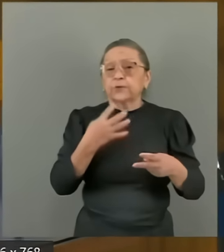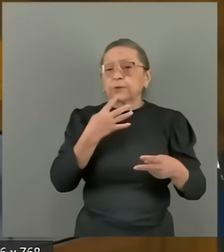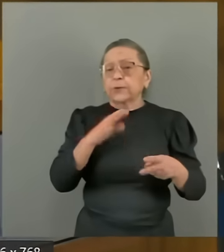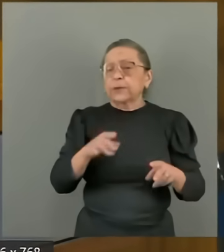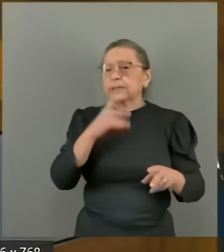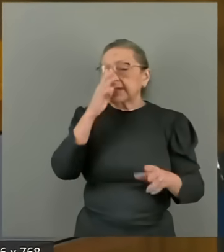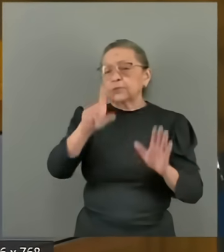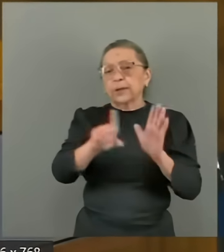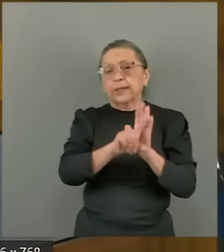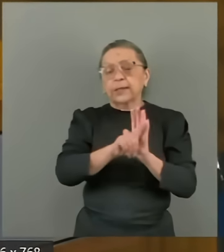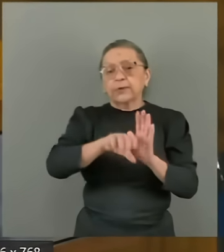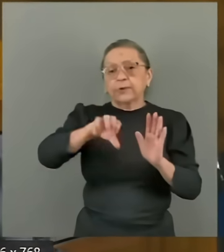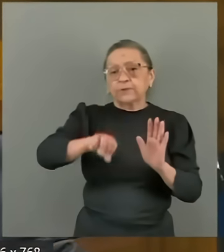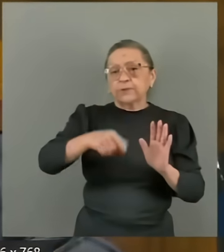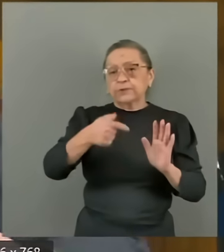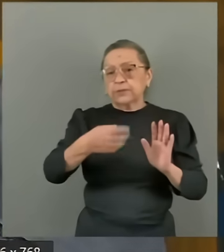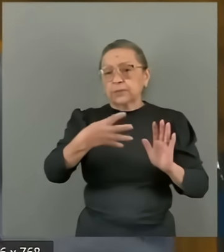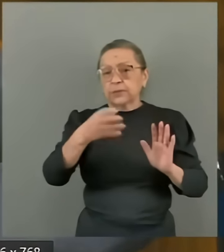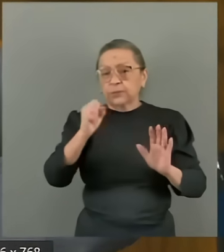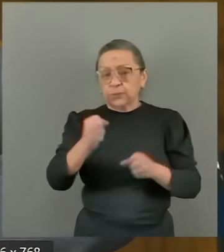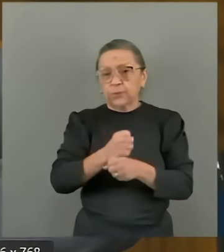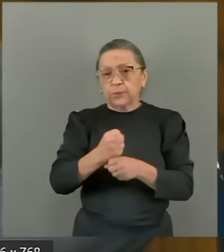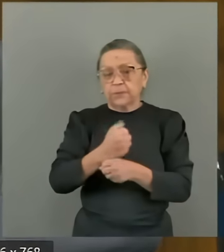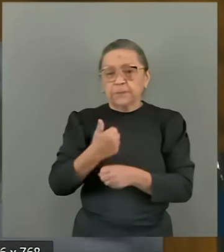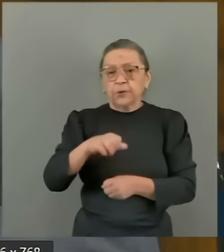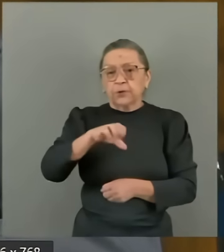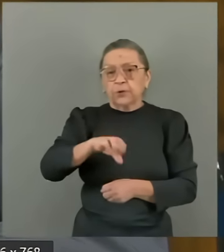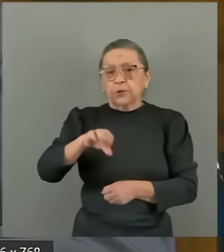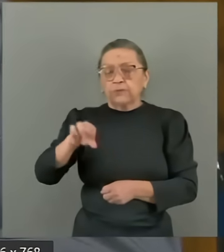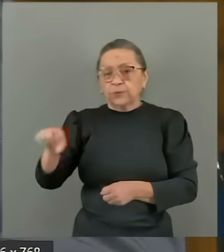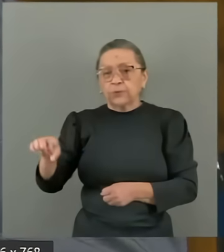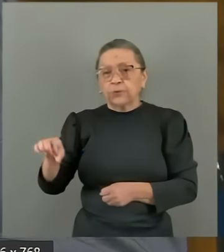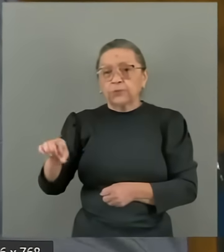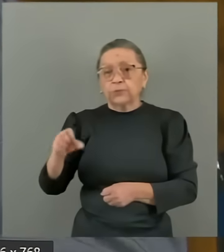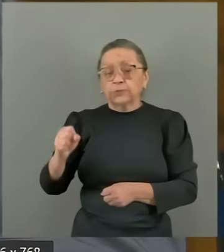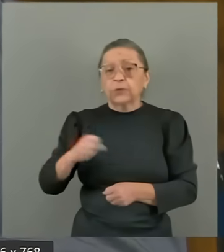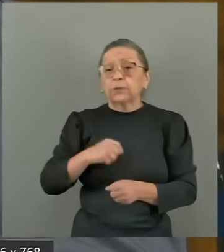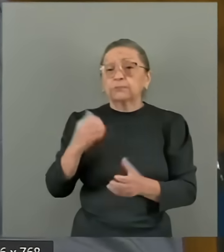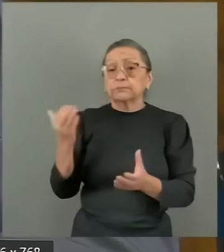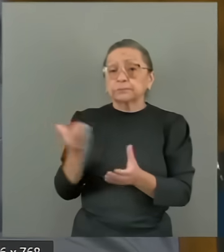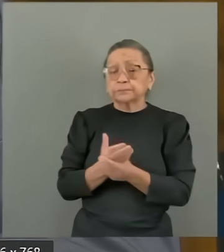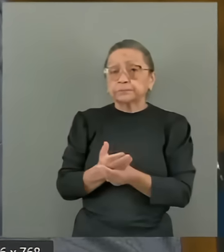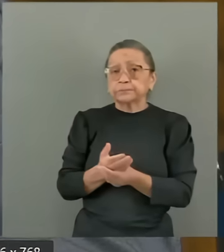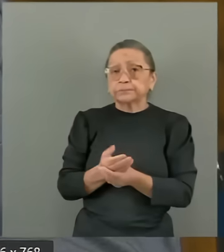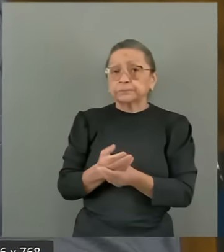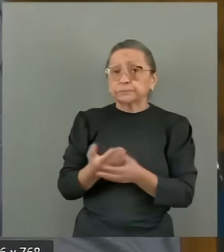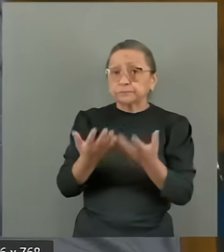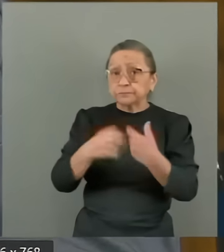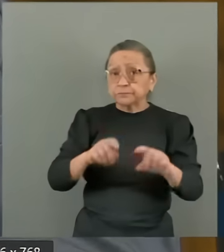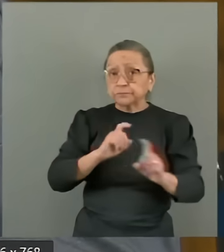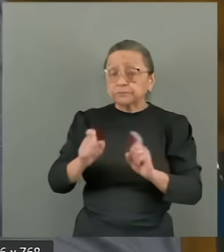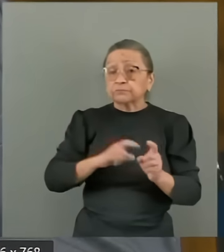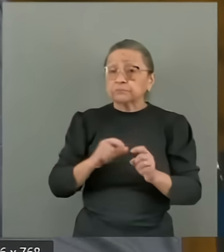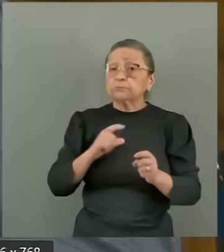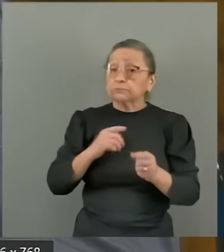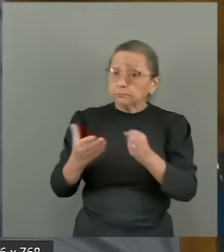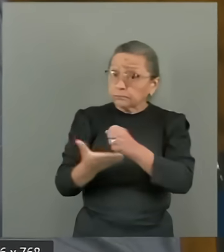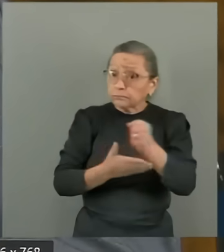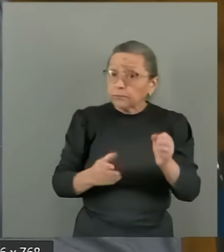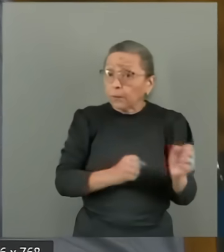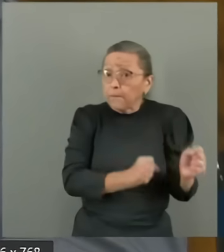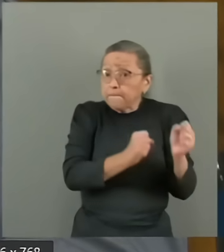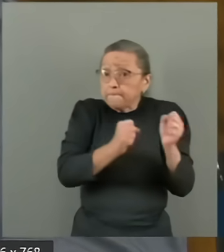Lei 9.748 de 1999, que é a Lei do Processo Administrativo, né, que fundamenta justamente o